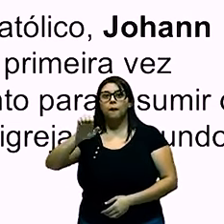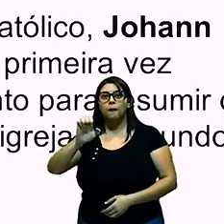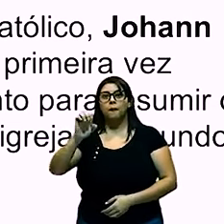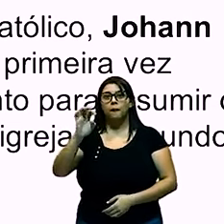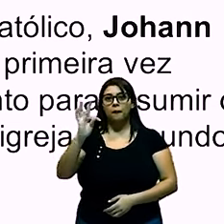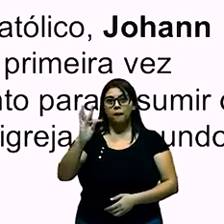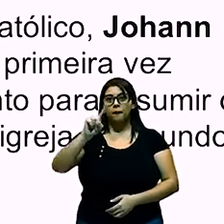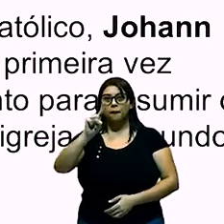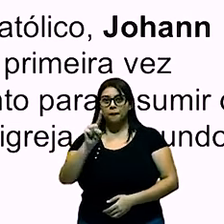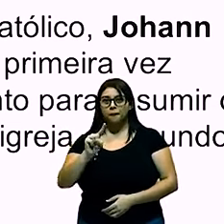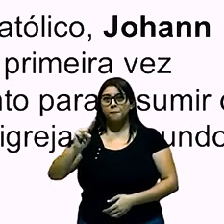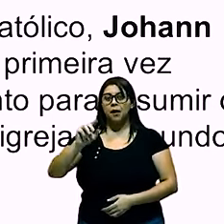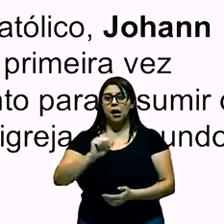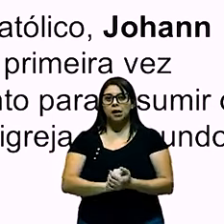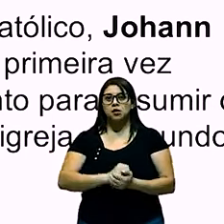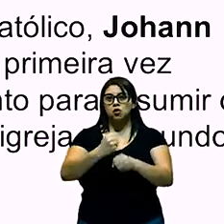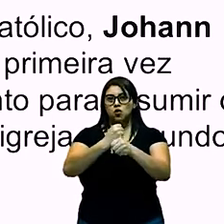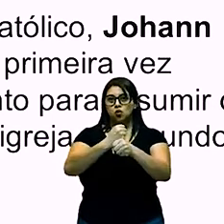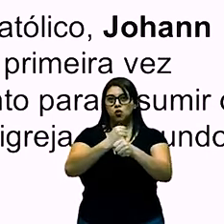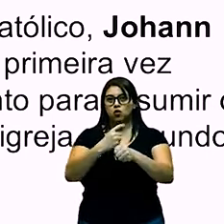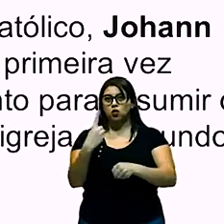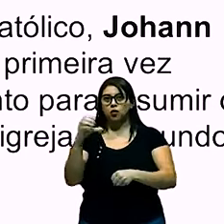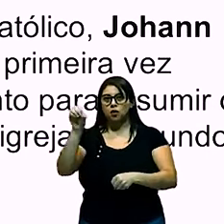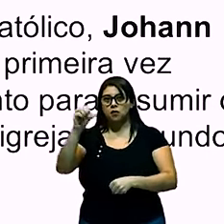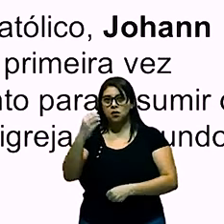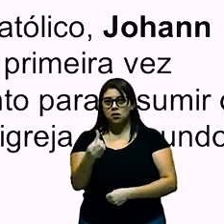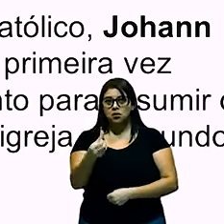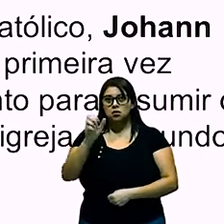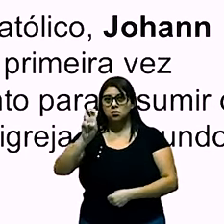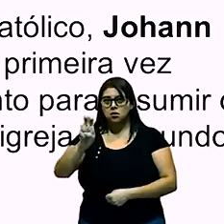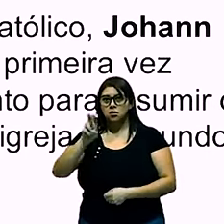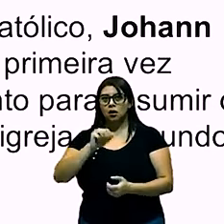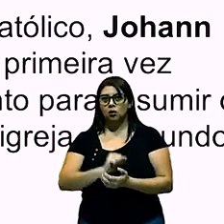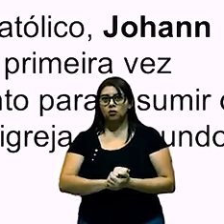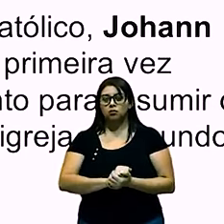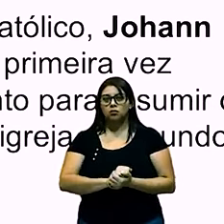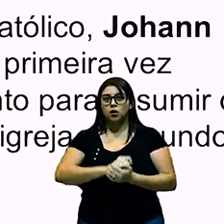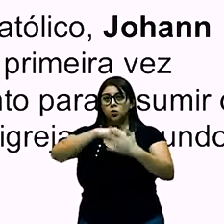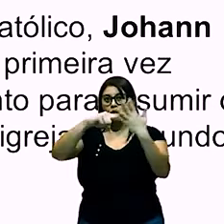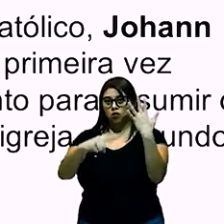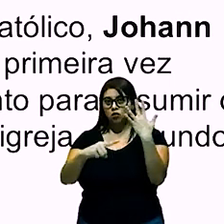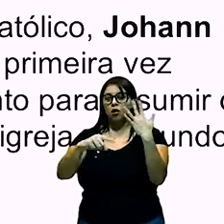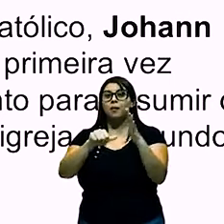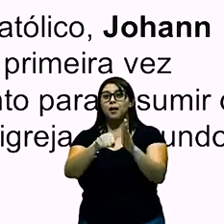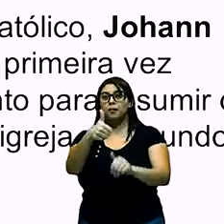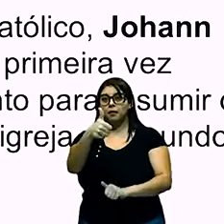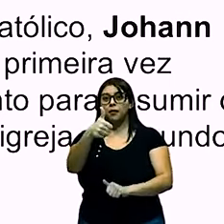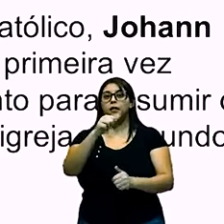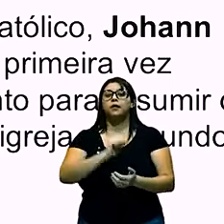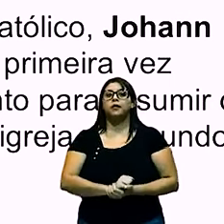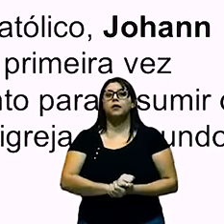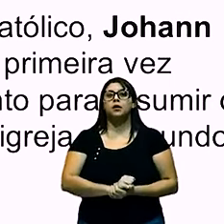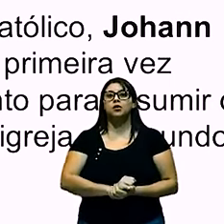vez em seu livro para explicar isso. Então, a Reforma Protestante, seus cinco solas, aparece pela primeira vez no escrito